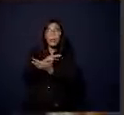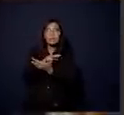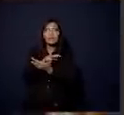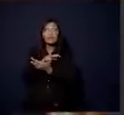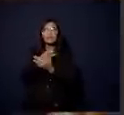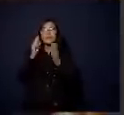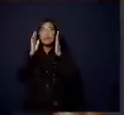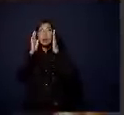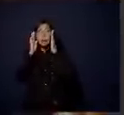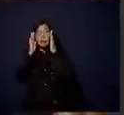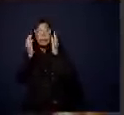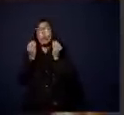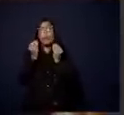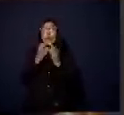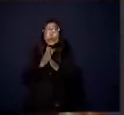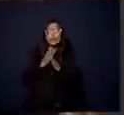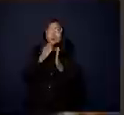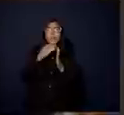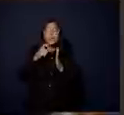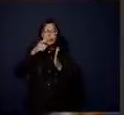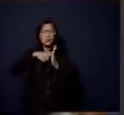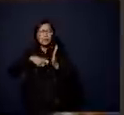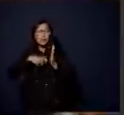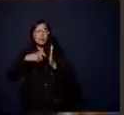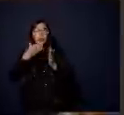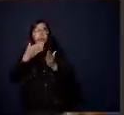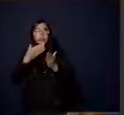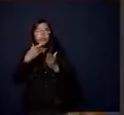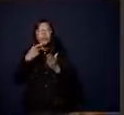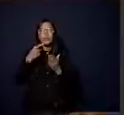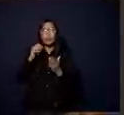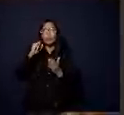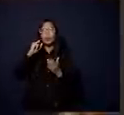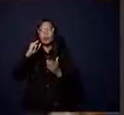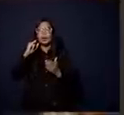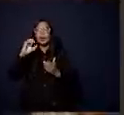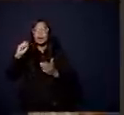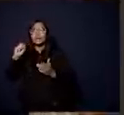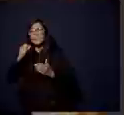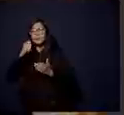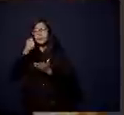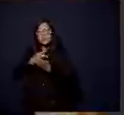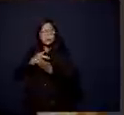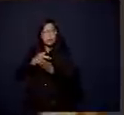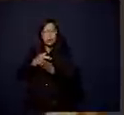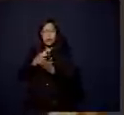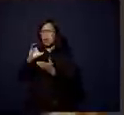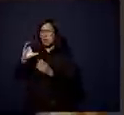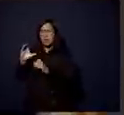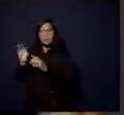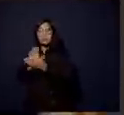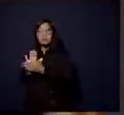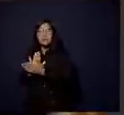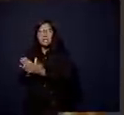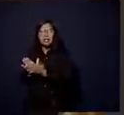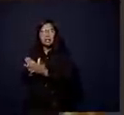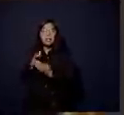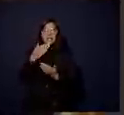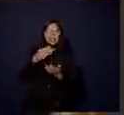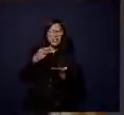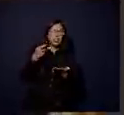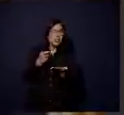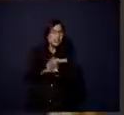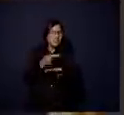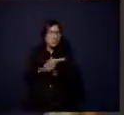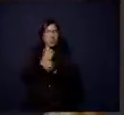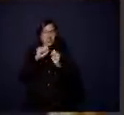que falhas são essas têm tributos que são puramente colativos como ISS você paga não dá crédito para ninguém você tem muitas falhas